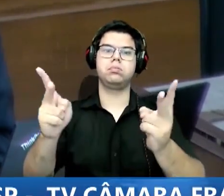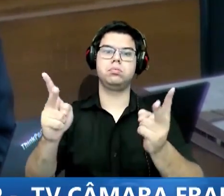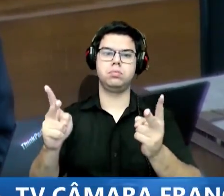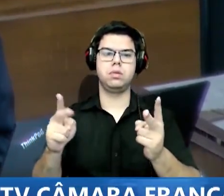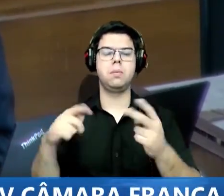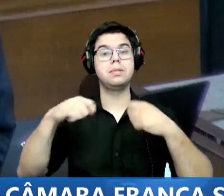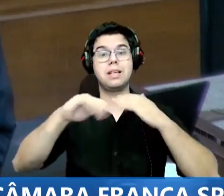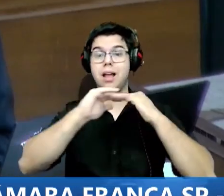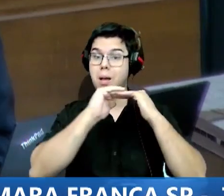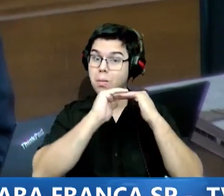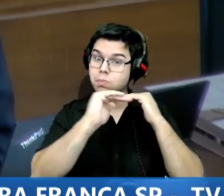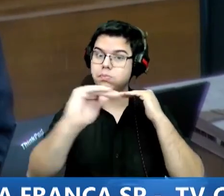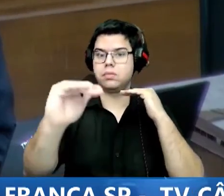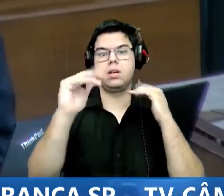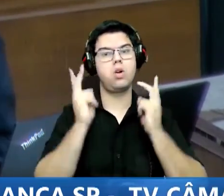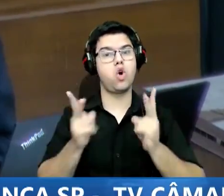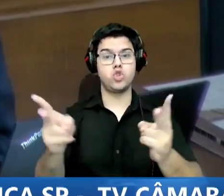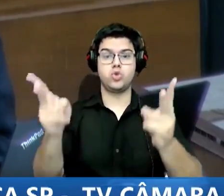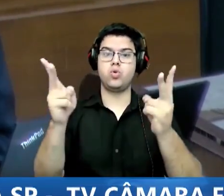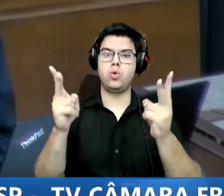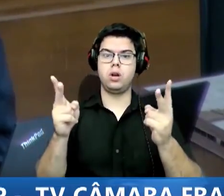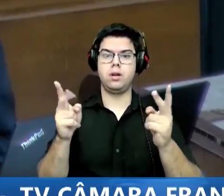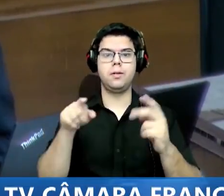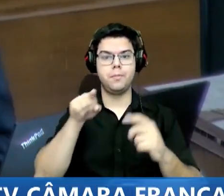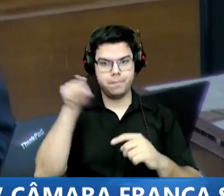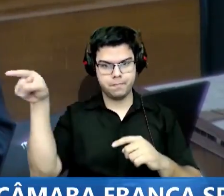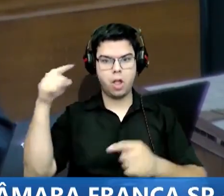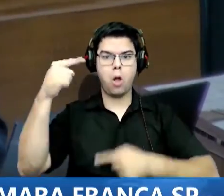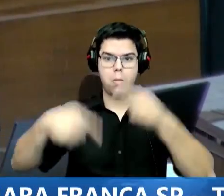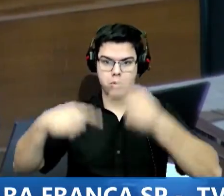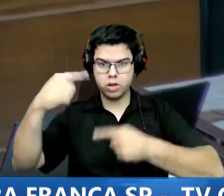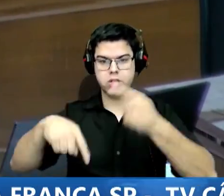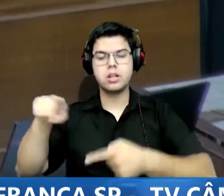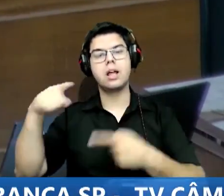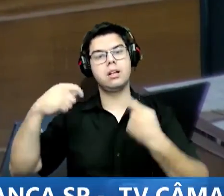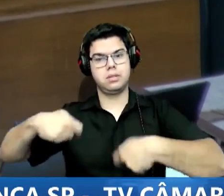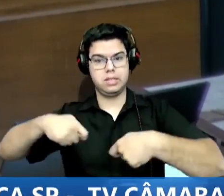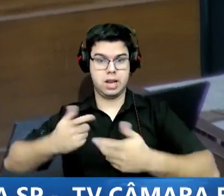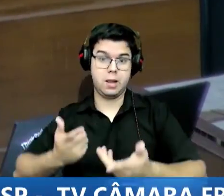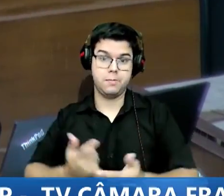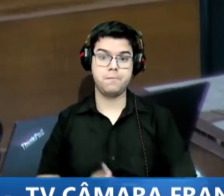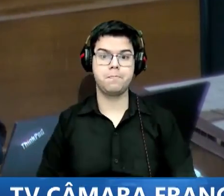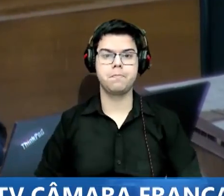ter que continuar as políticas públicas que são realmente necessárias.